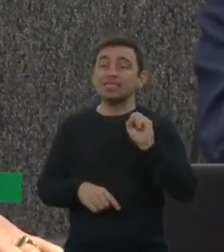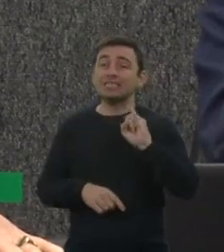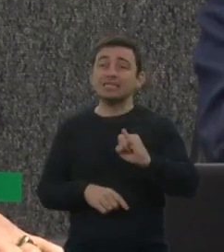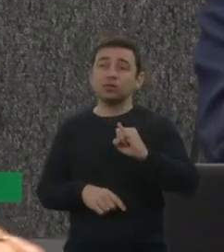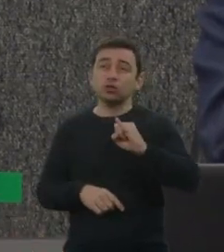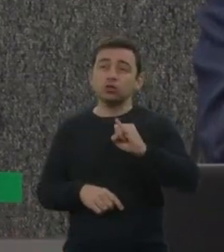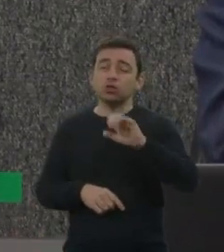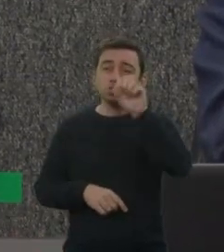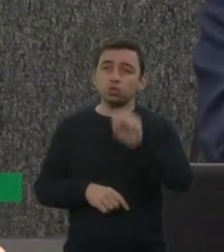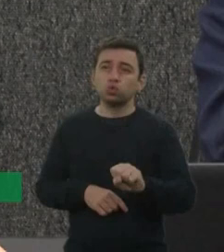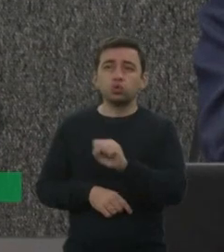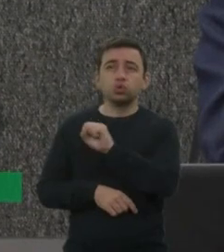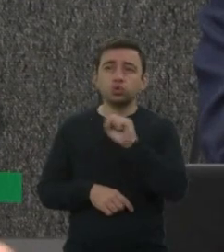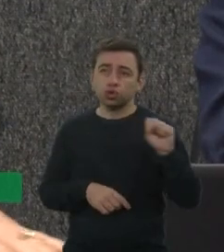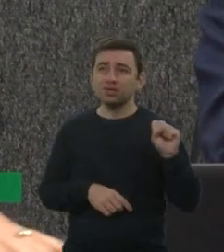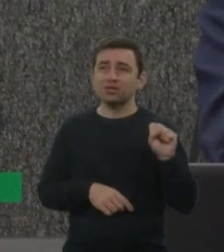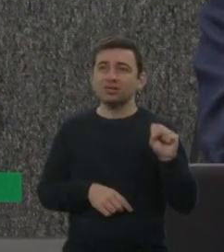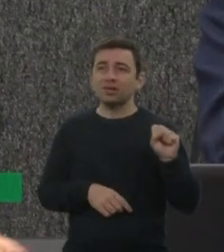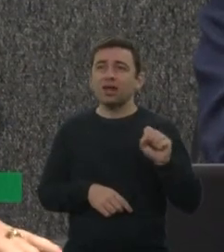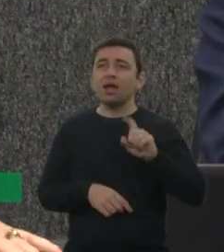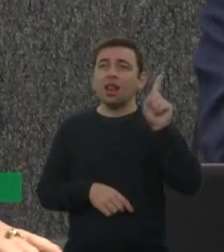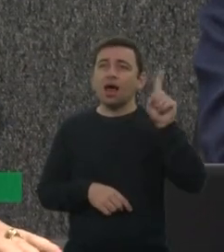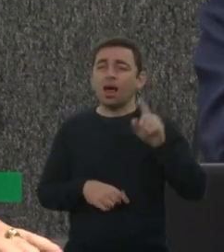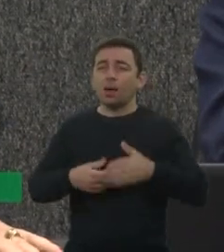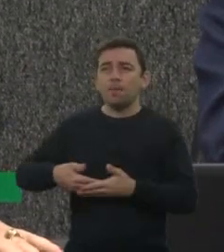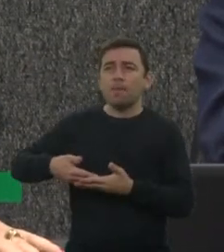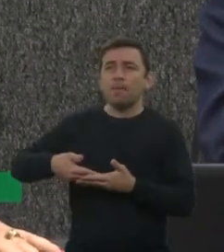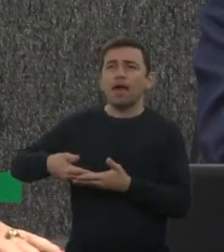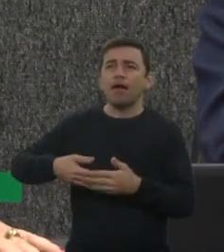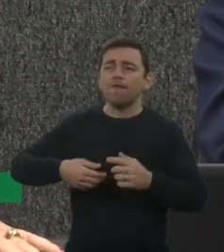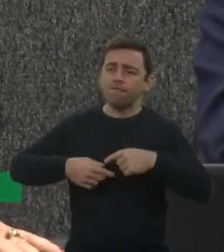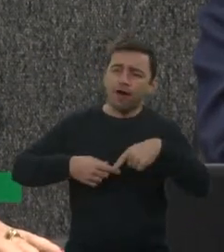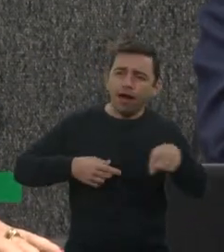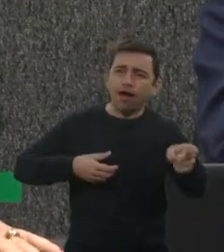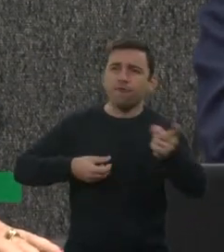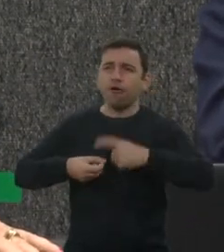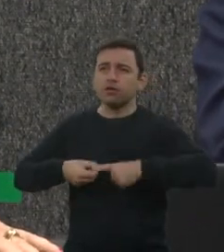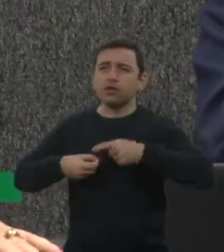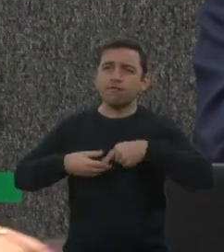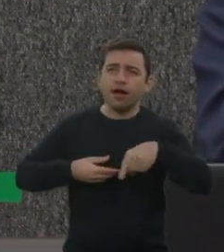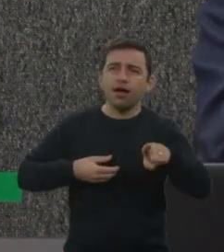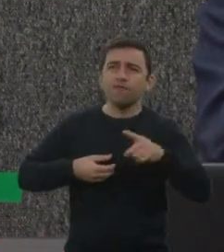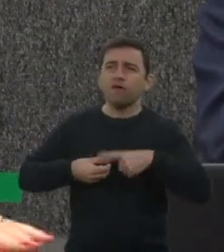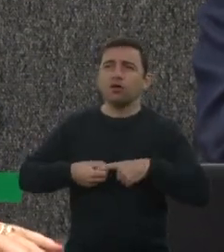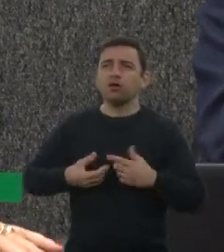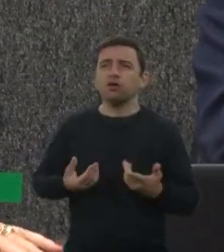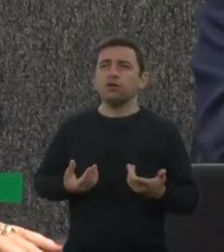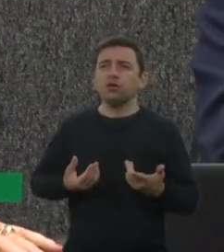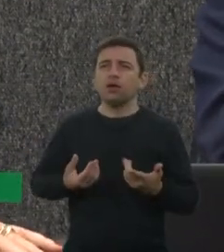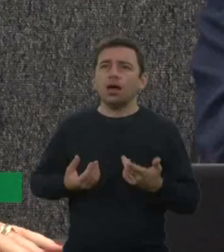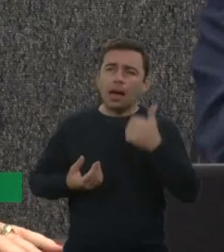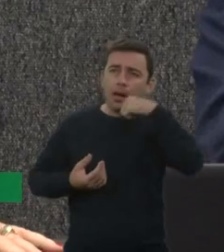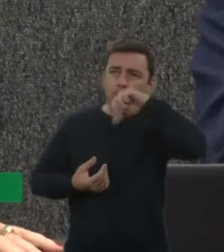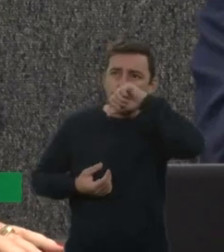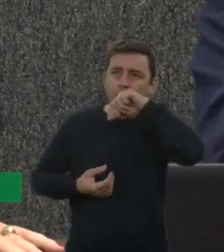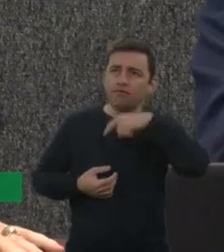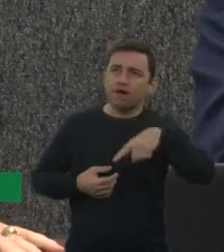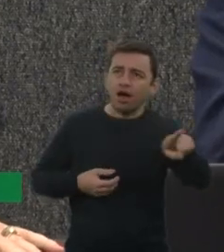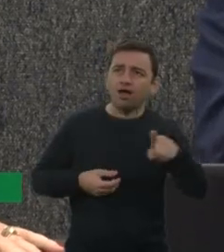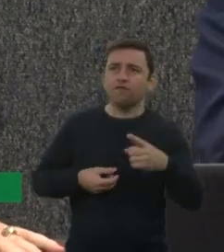saúde, a gente tem o bebê indo e voltando? E, quando uma mãe vai e volta, não é